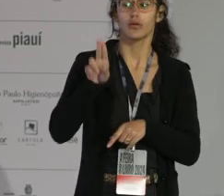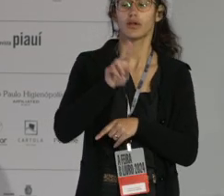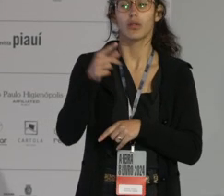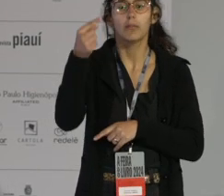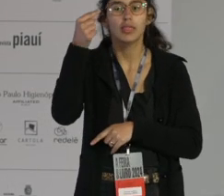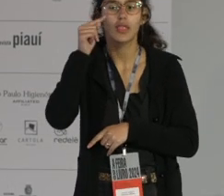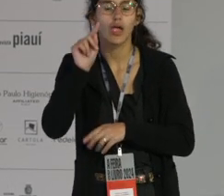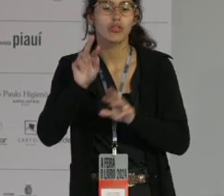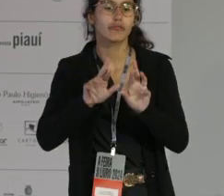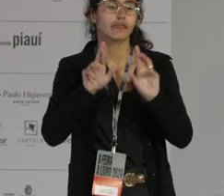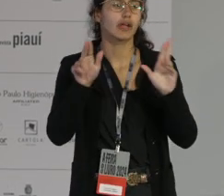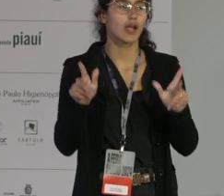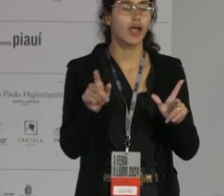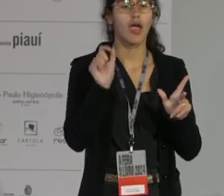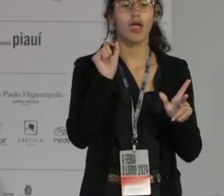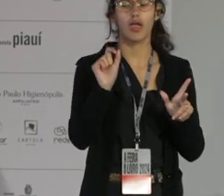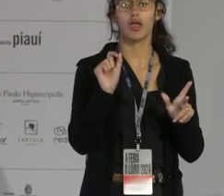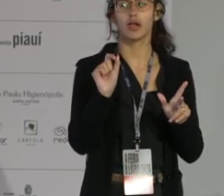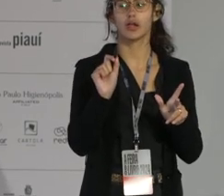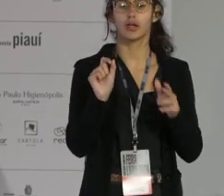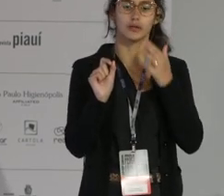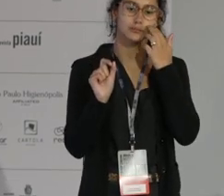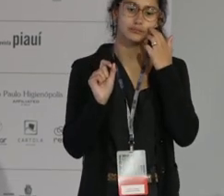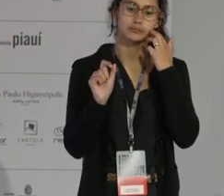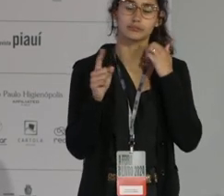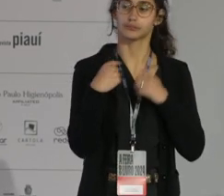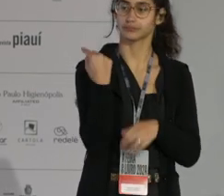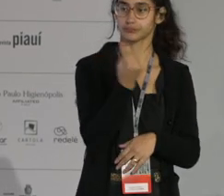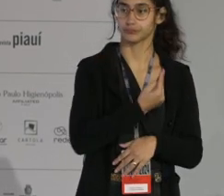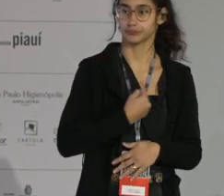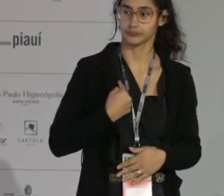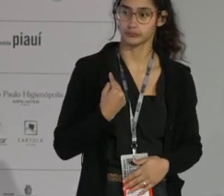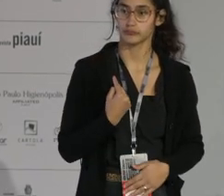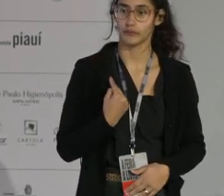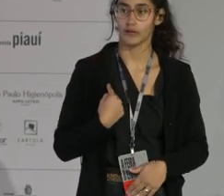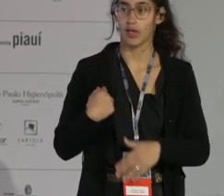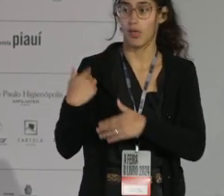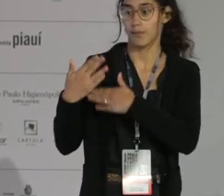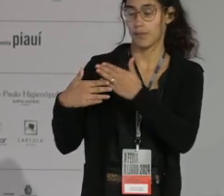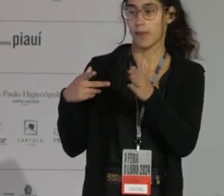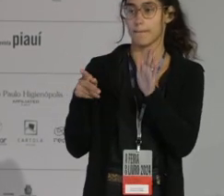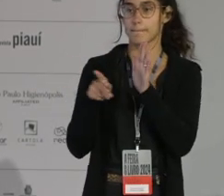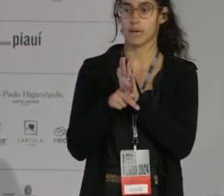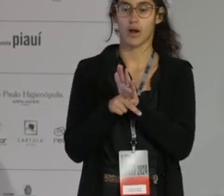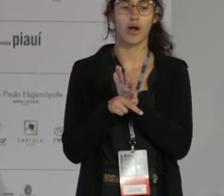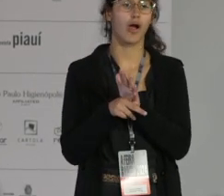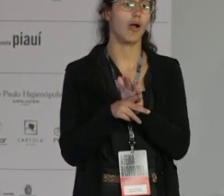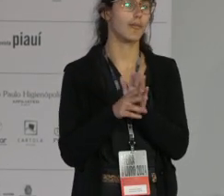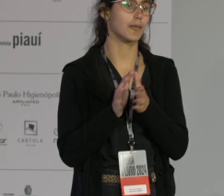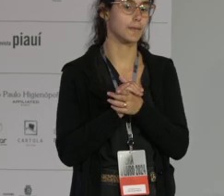ideia errada de que, vamos dizer, a gente a longo prazo, tipo assim,